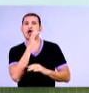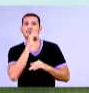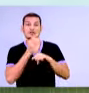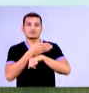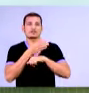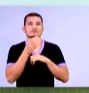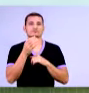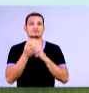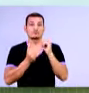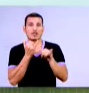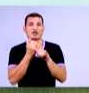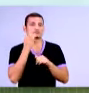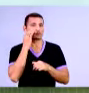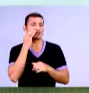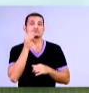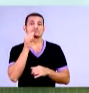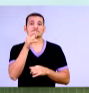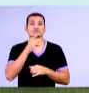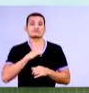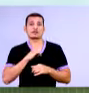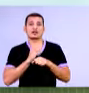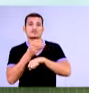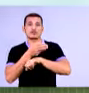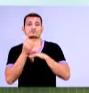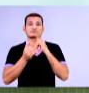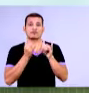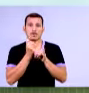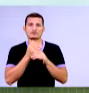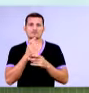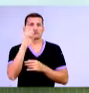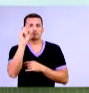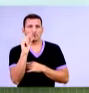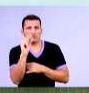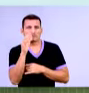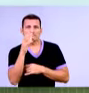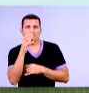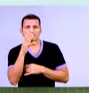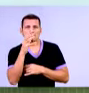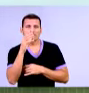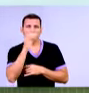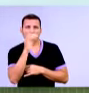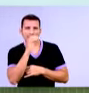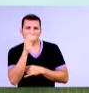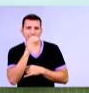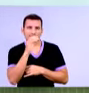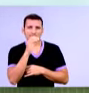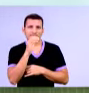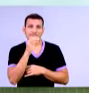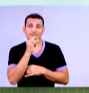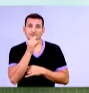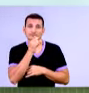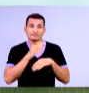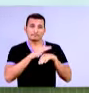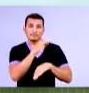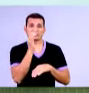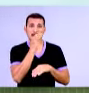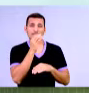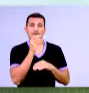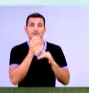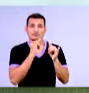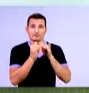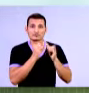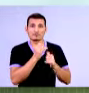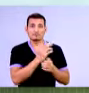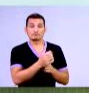uma conexão no seu celular, que é uma conexão de baixa velocidade, obviamente que quanto mais rápido as informações virem para